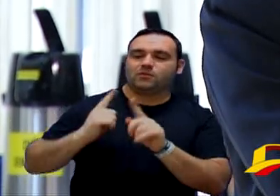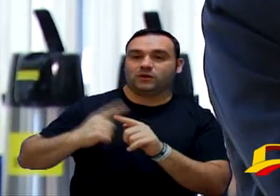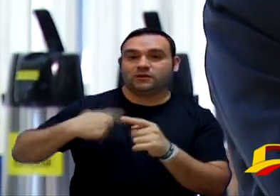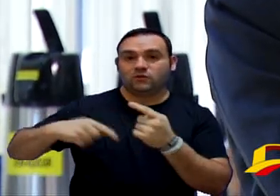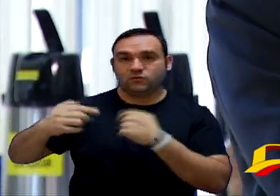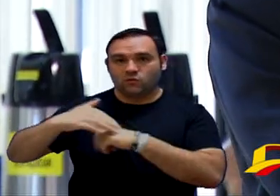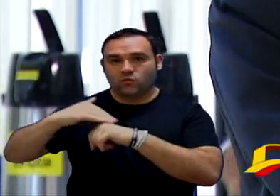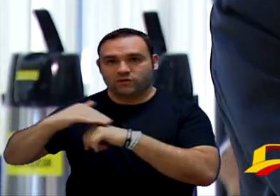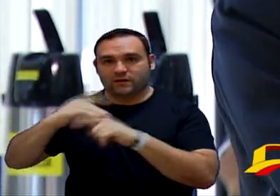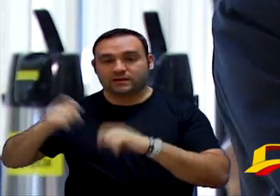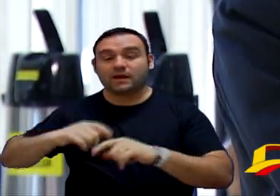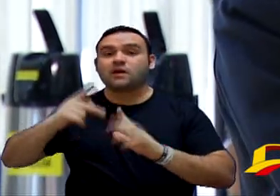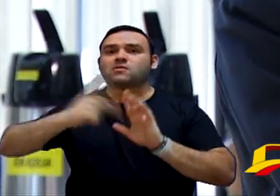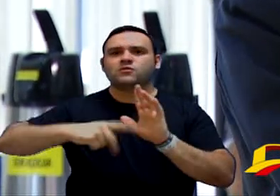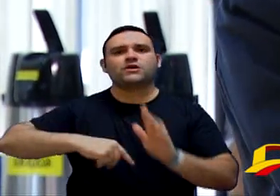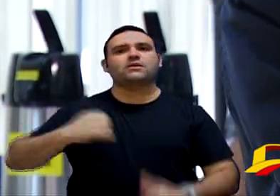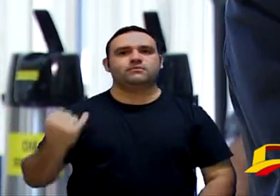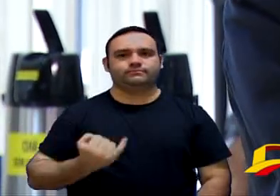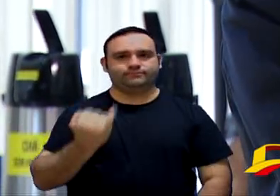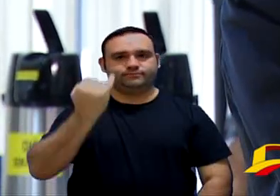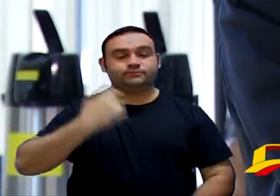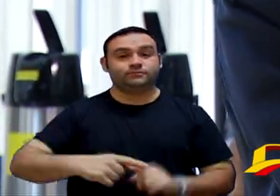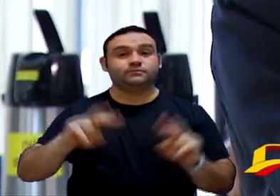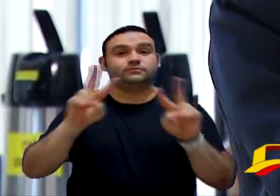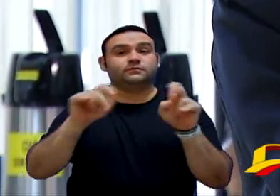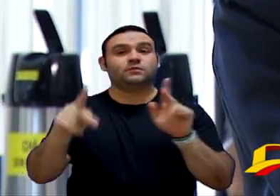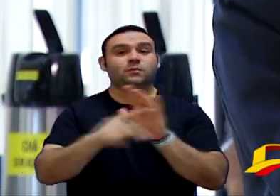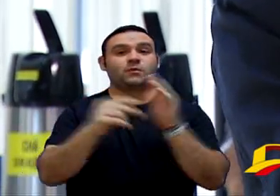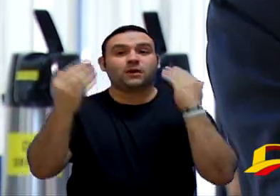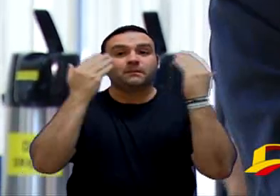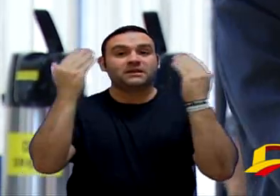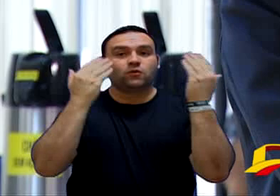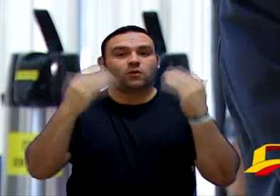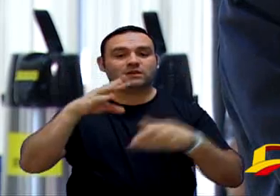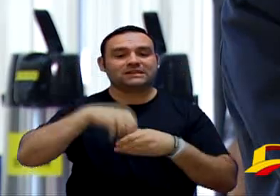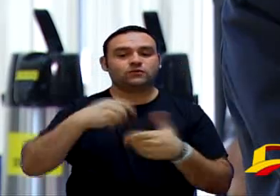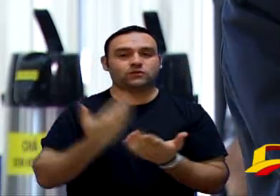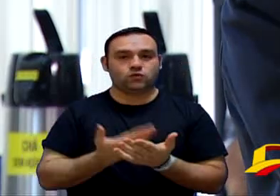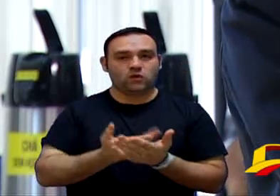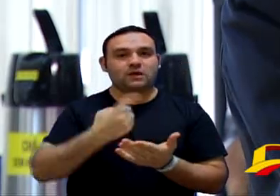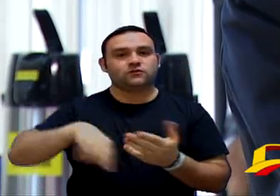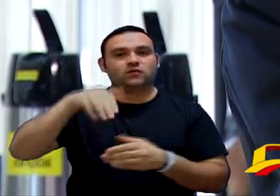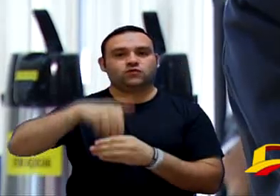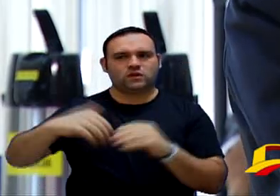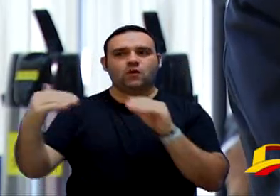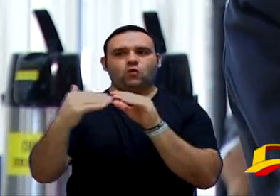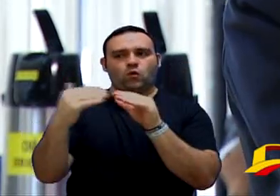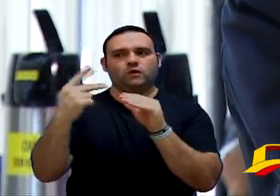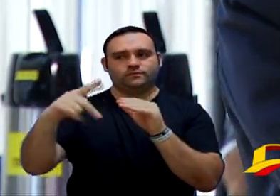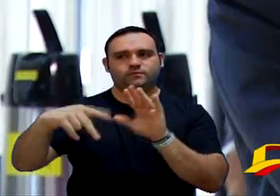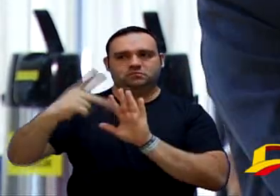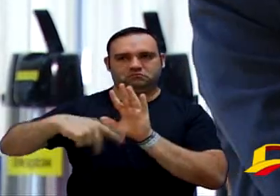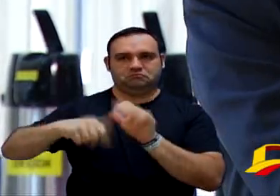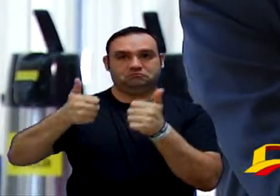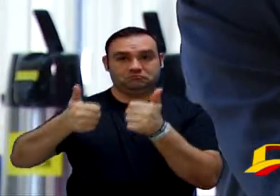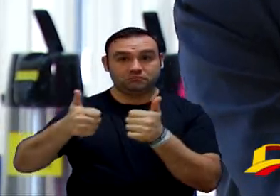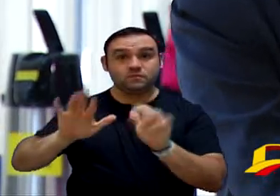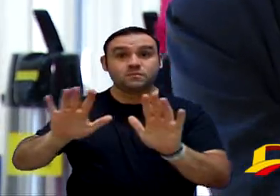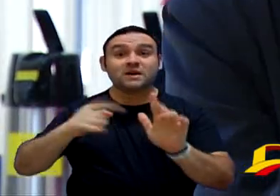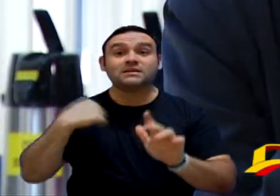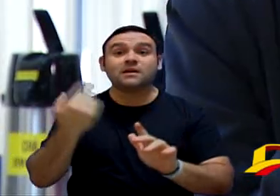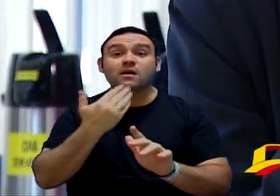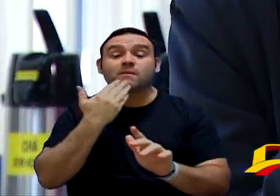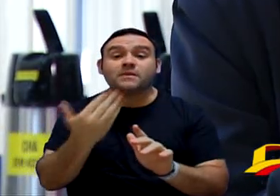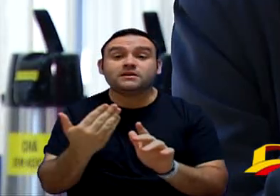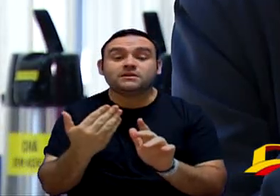Pudesse Conversar projeto é importante traz sobre a questão de psicólogos vamos votar favorável ao projeto eu só ia